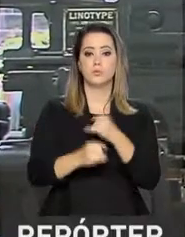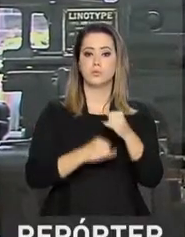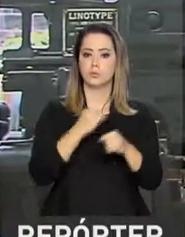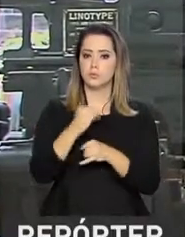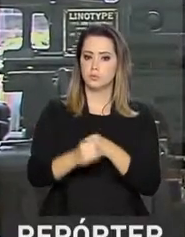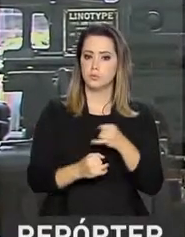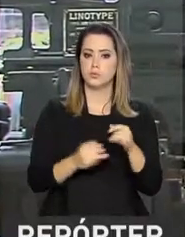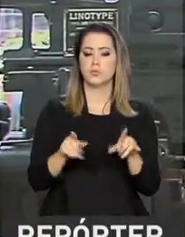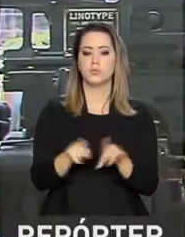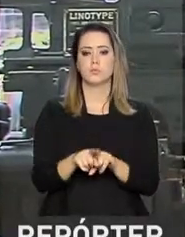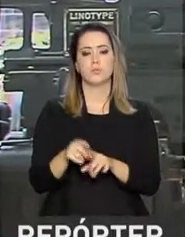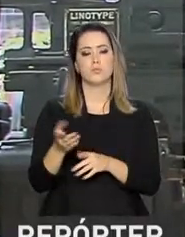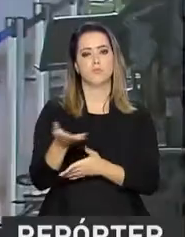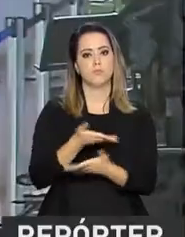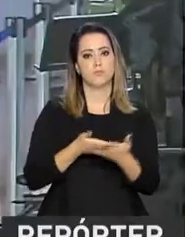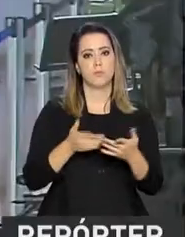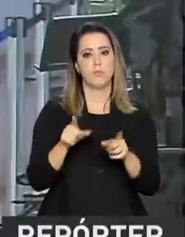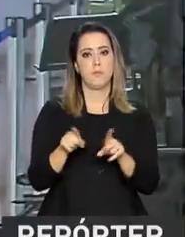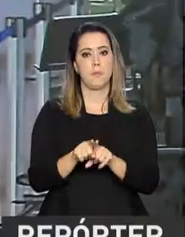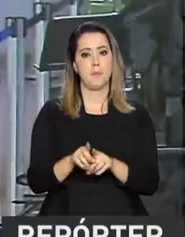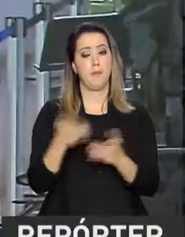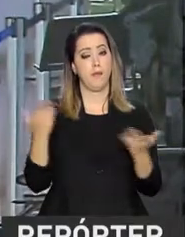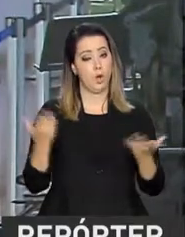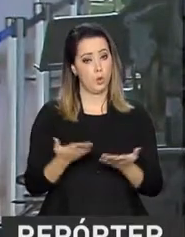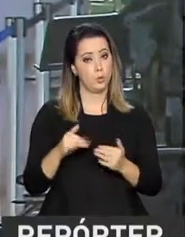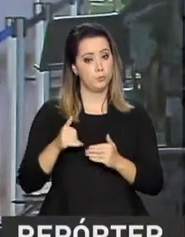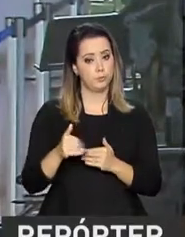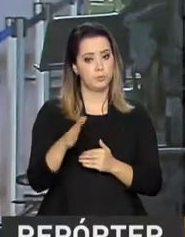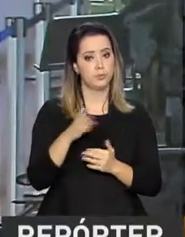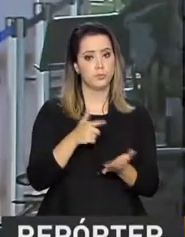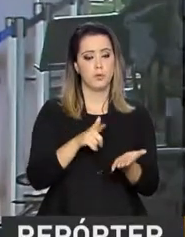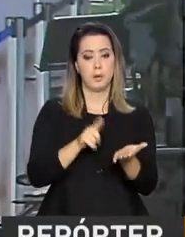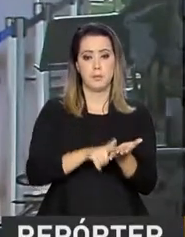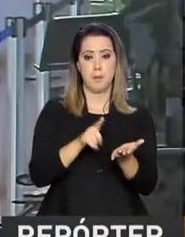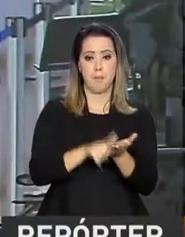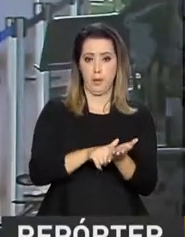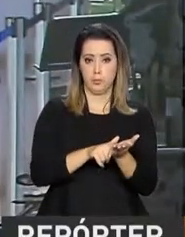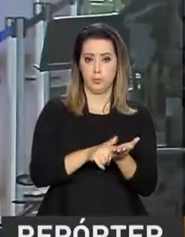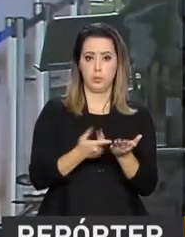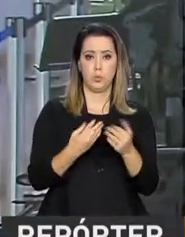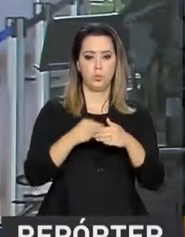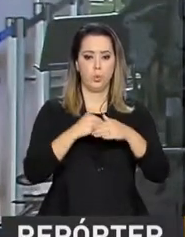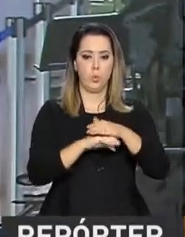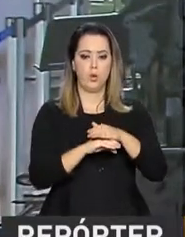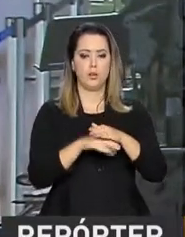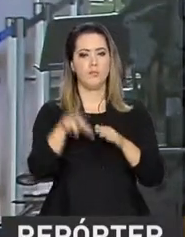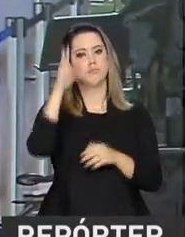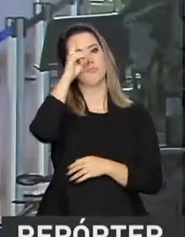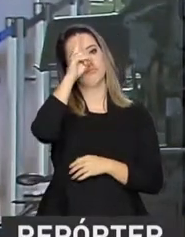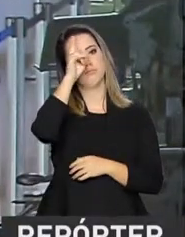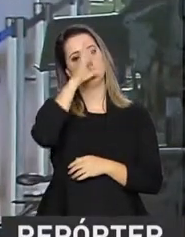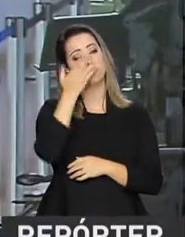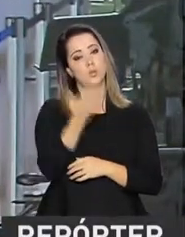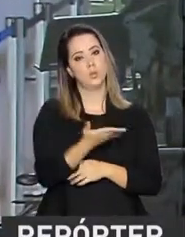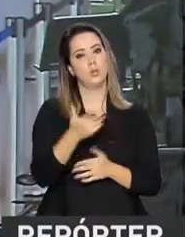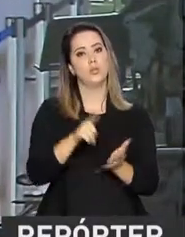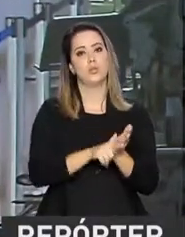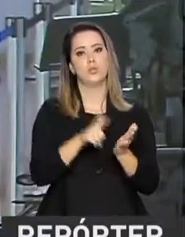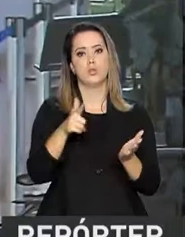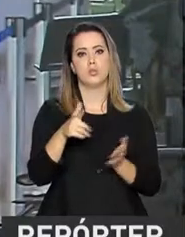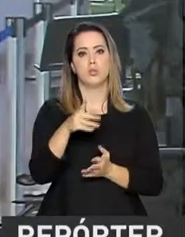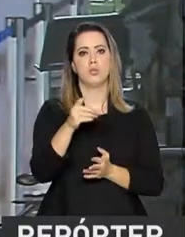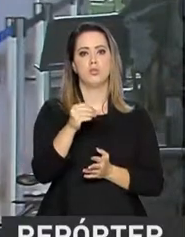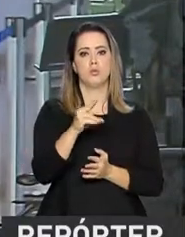e interativa daqui pra frente e enche papel impresso fica guardado na história e o diário oficial da união